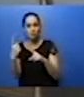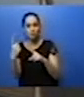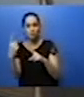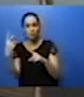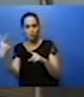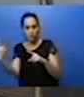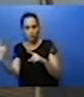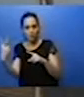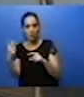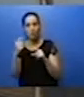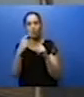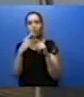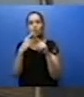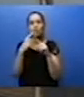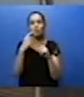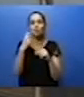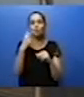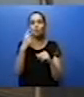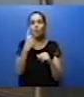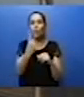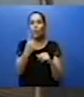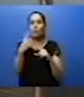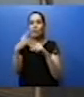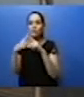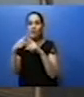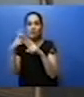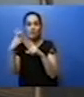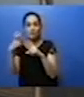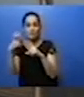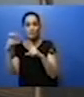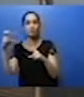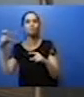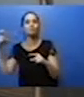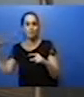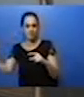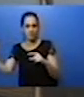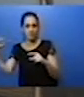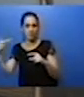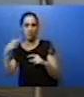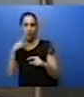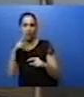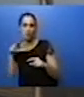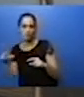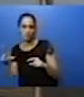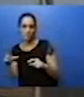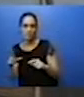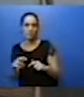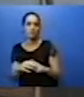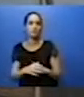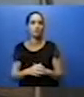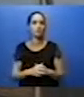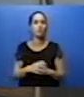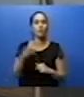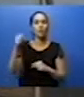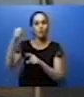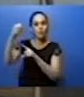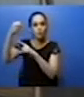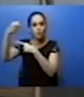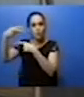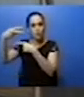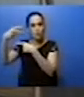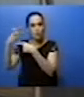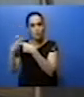12 valer 55 ou no caso o terceiro